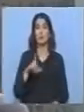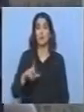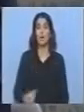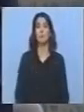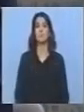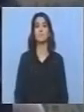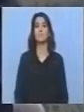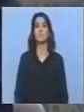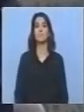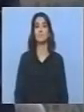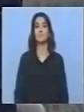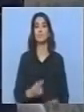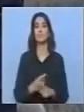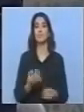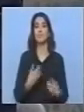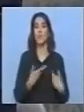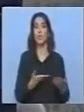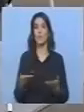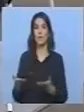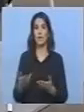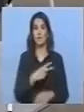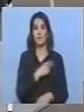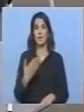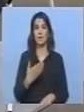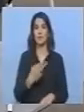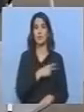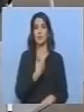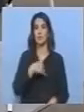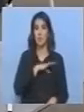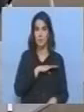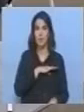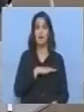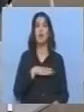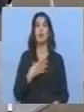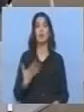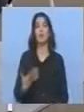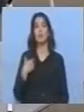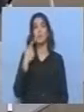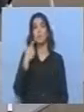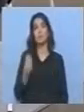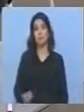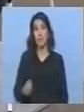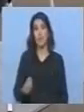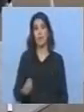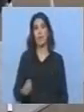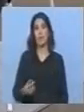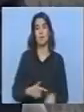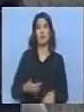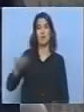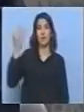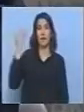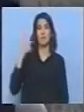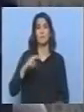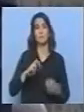Fui professor convidado da Faculdade de Direito da Universidade de Coimbra. Portanto, conheço bem, há muito tempo, todos